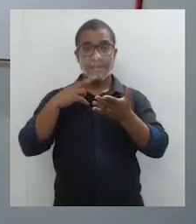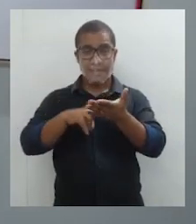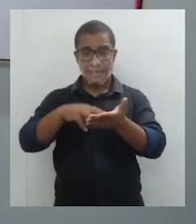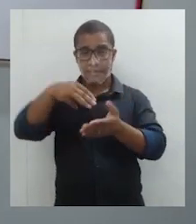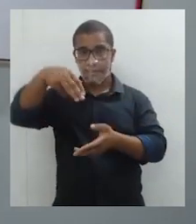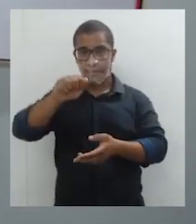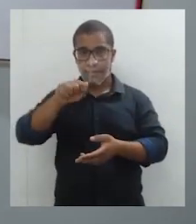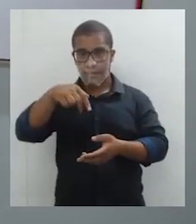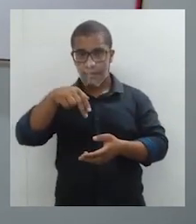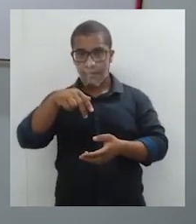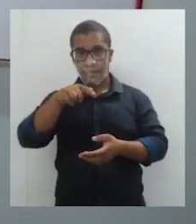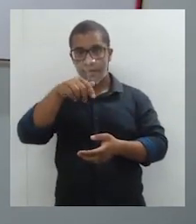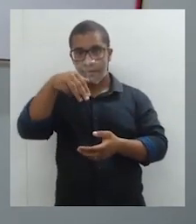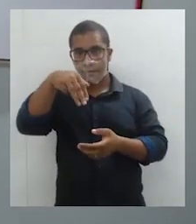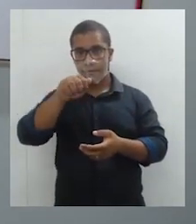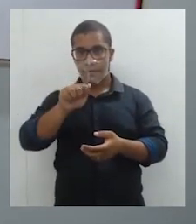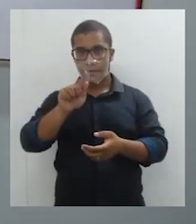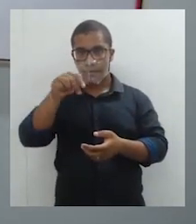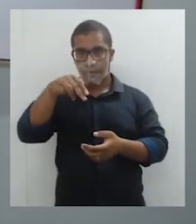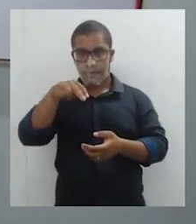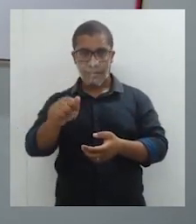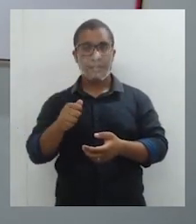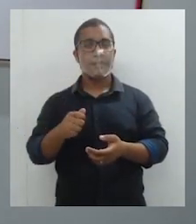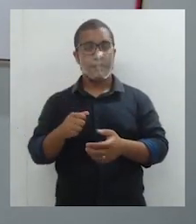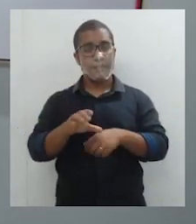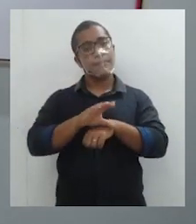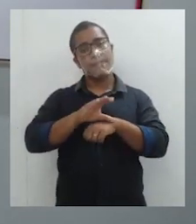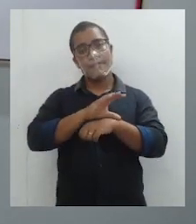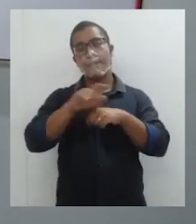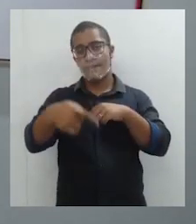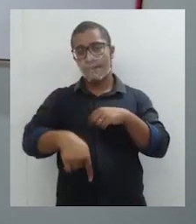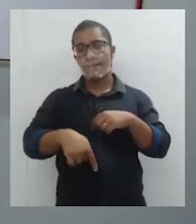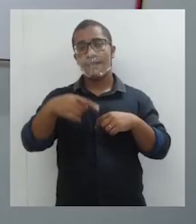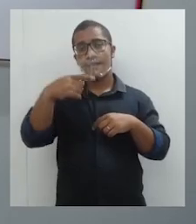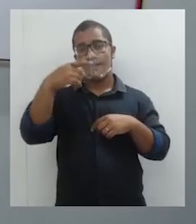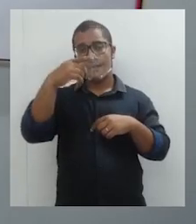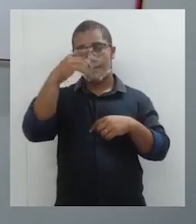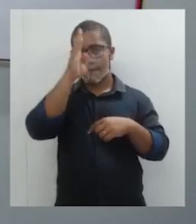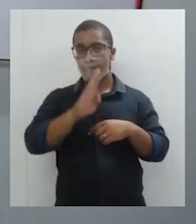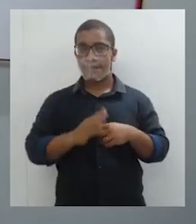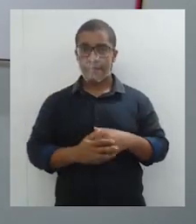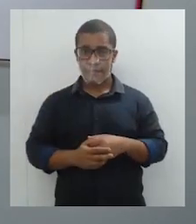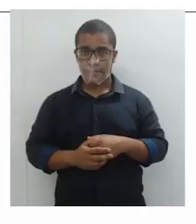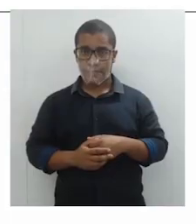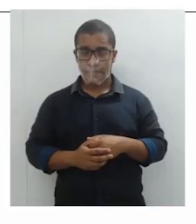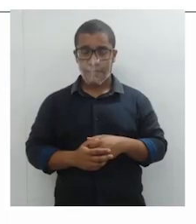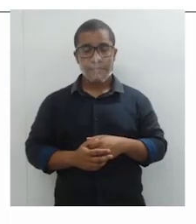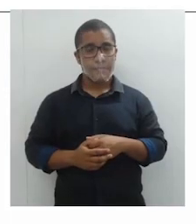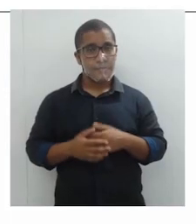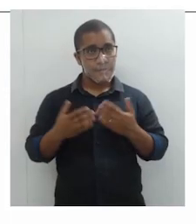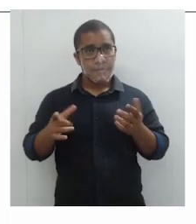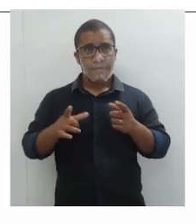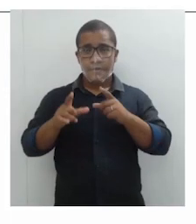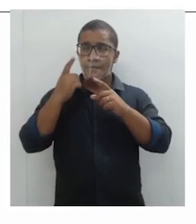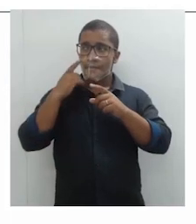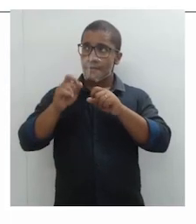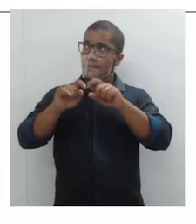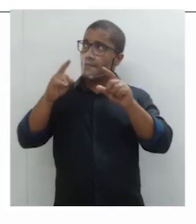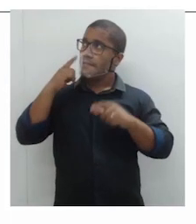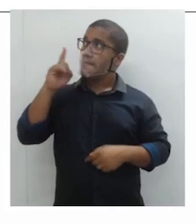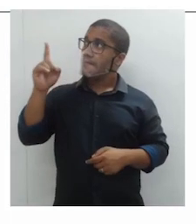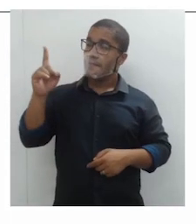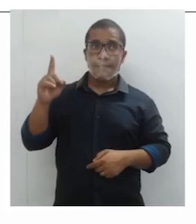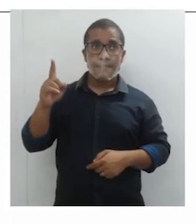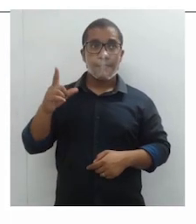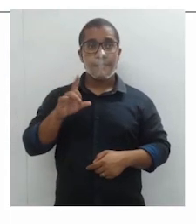a Constituição do nosso país outra questão importante na tela nós temos essa em e vamos